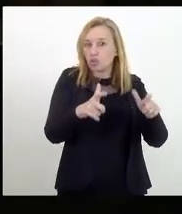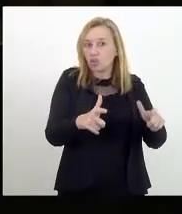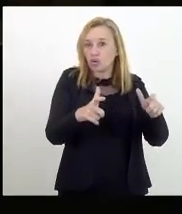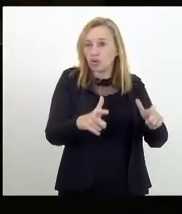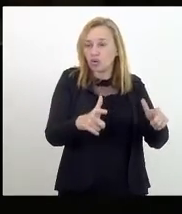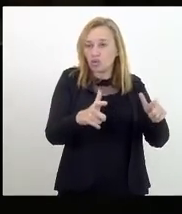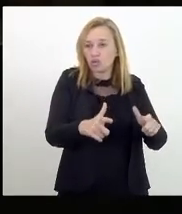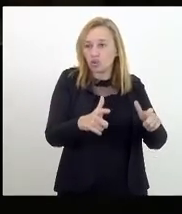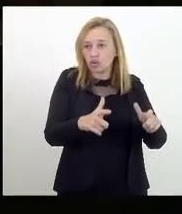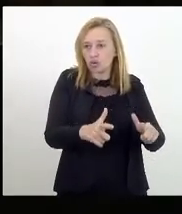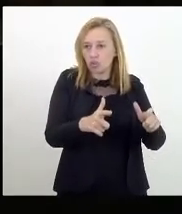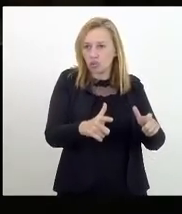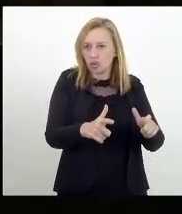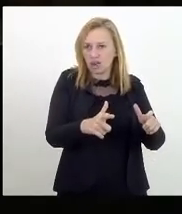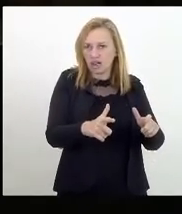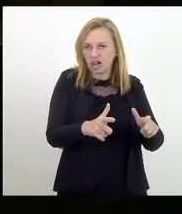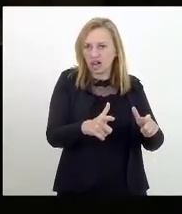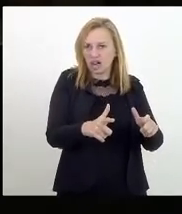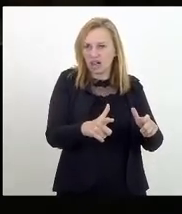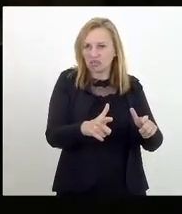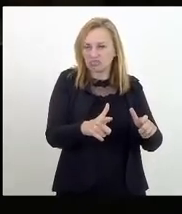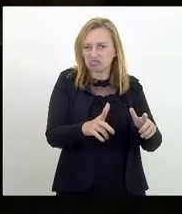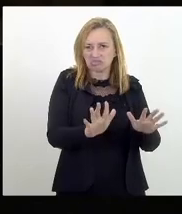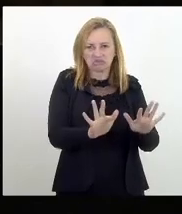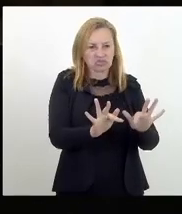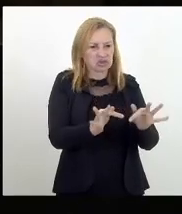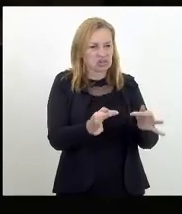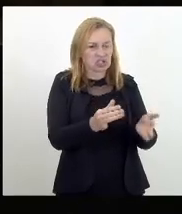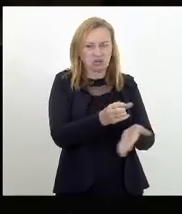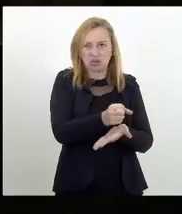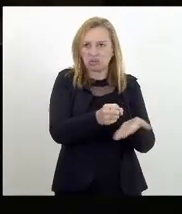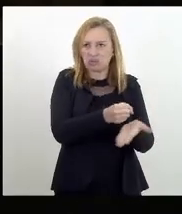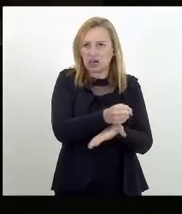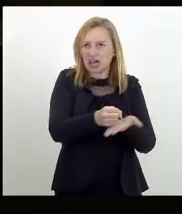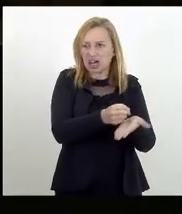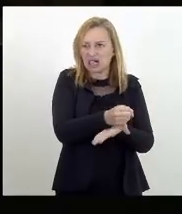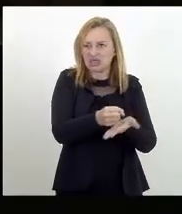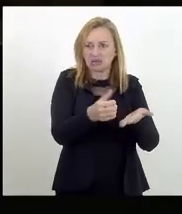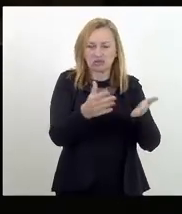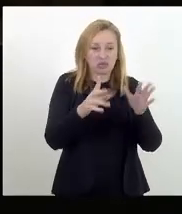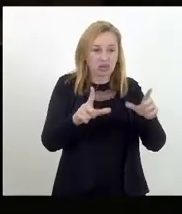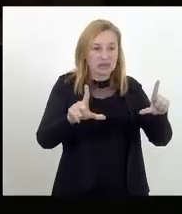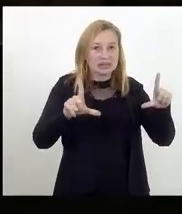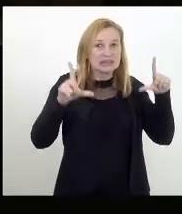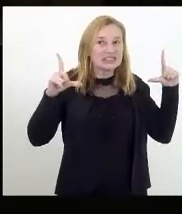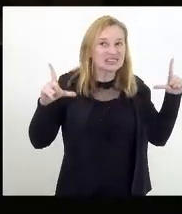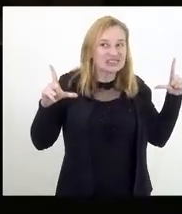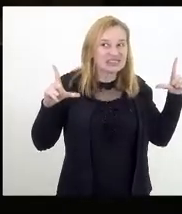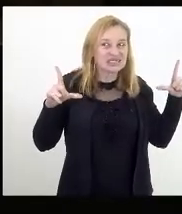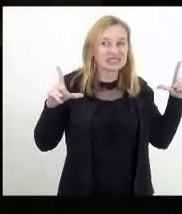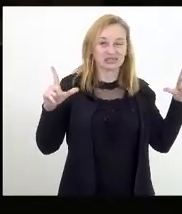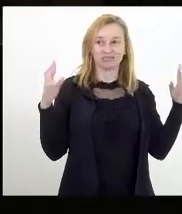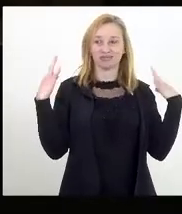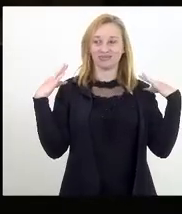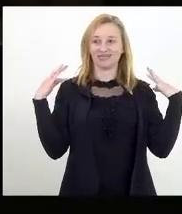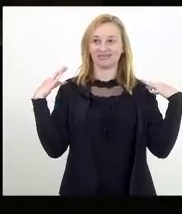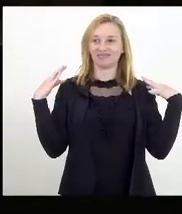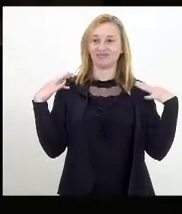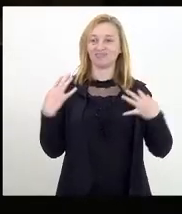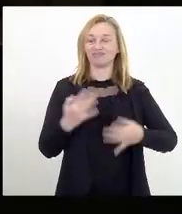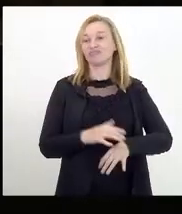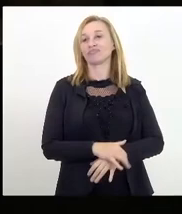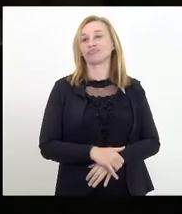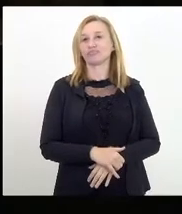a eventos entretenimento e fator de atração para pacotes turísticos